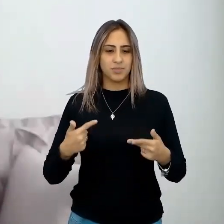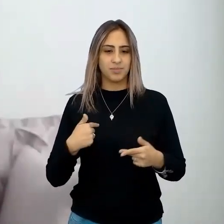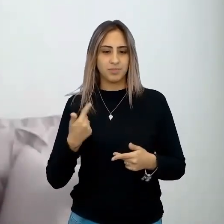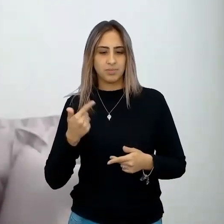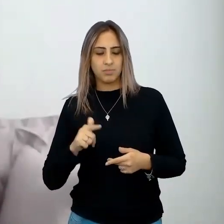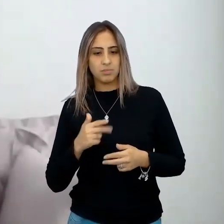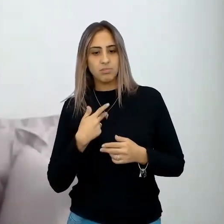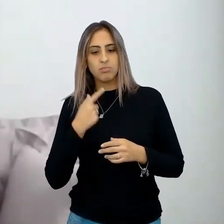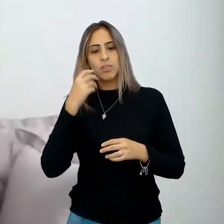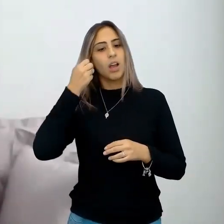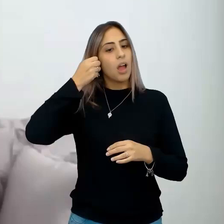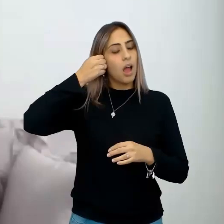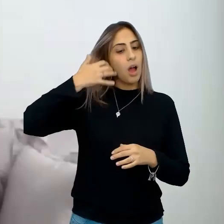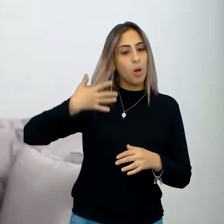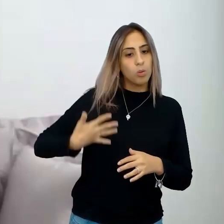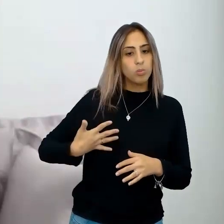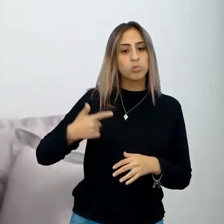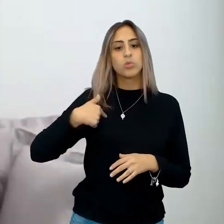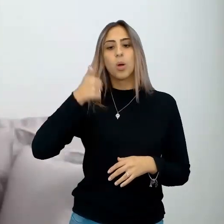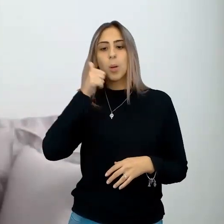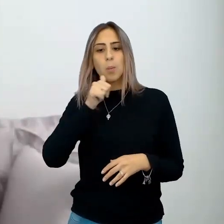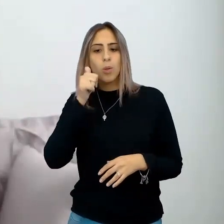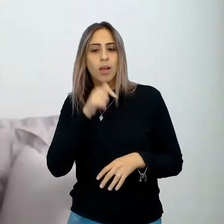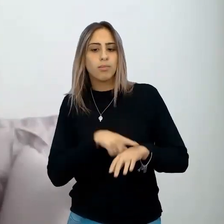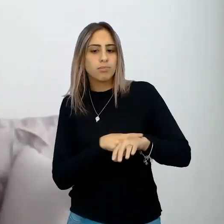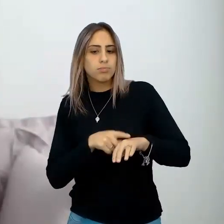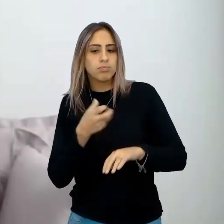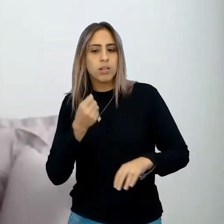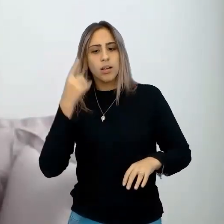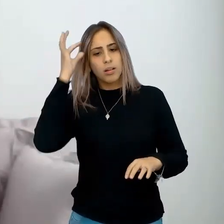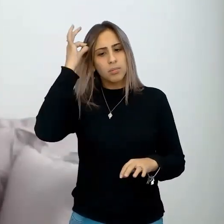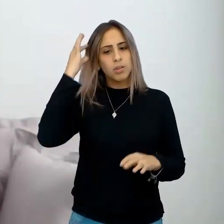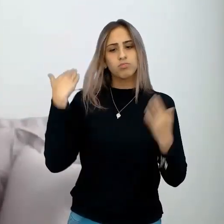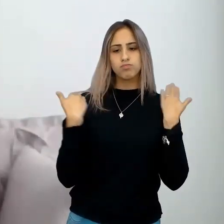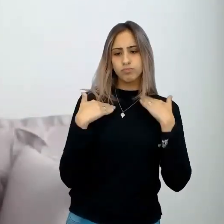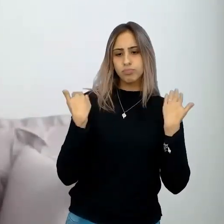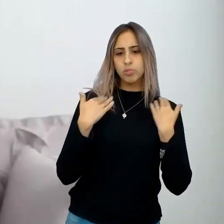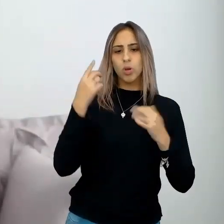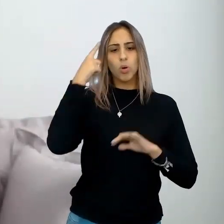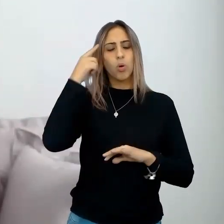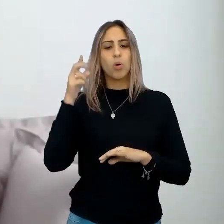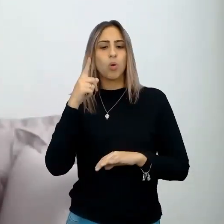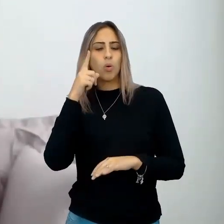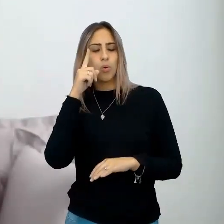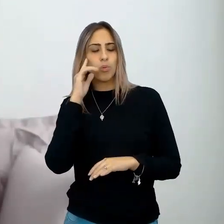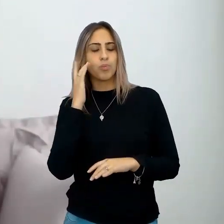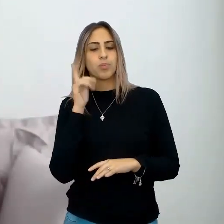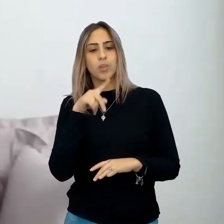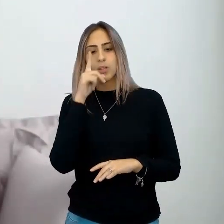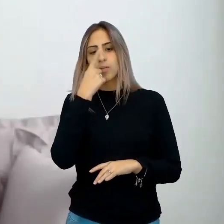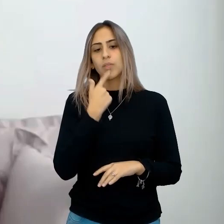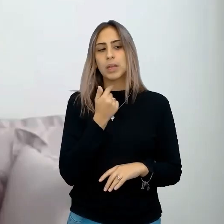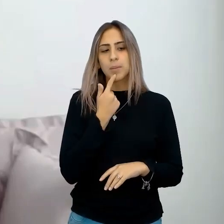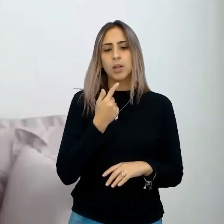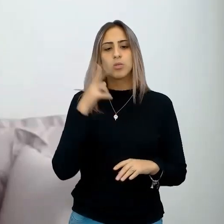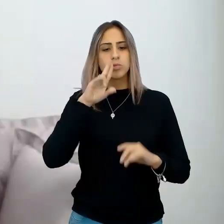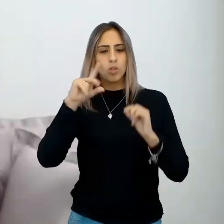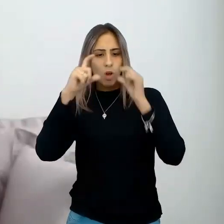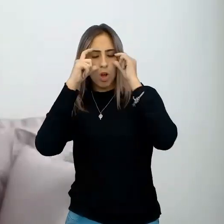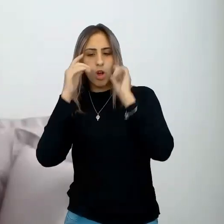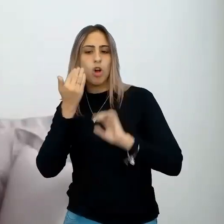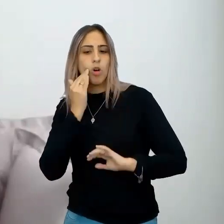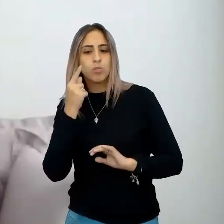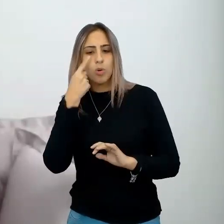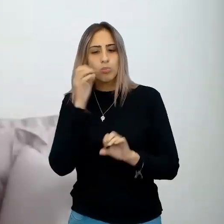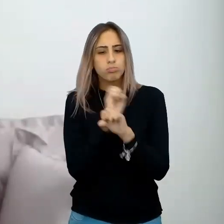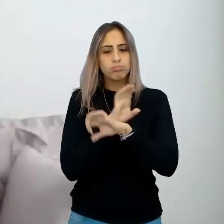minha audiodescrição. Eu sou uma mulher branca, cabelos curtos, cabelos ruivos, estou usando um óculos rosa, tenho